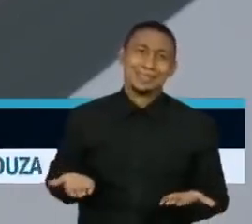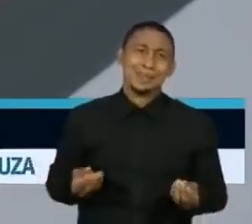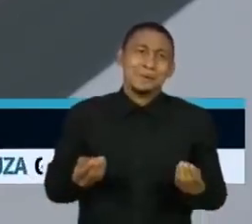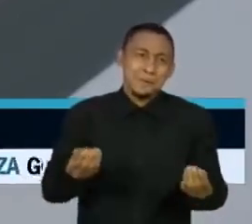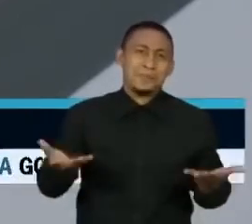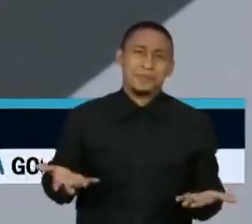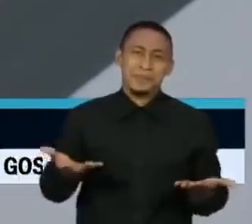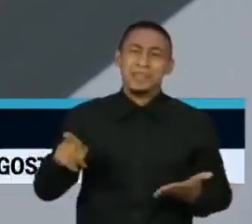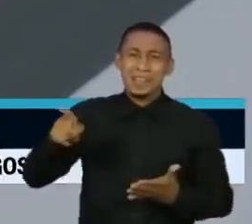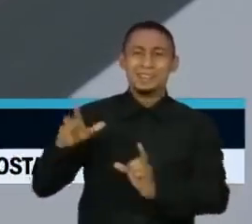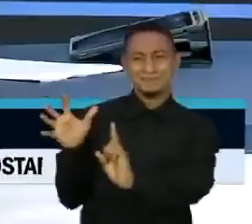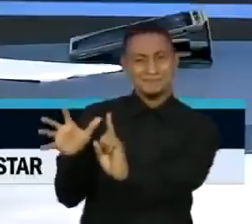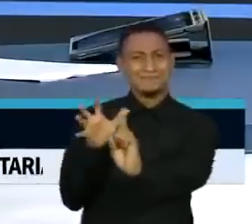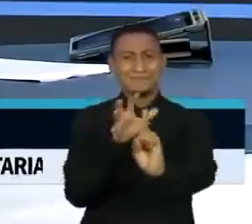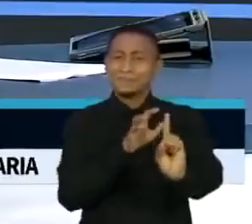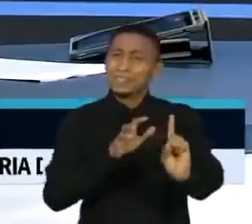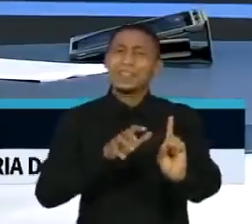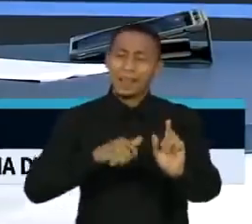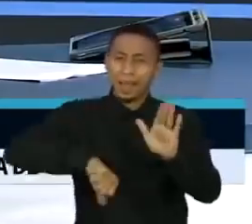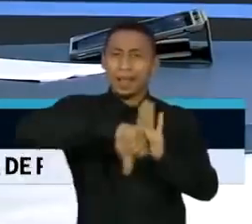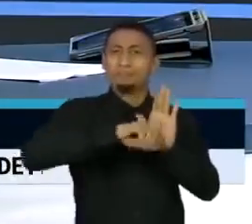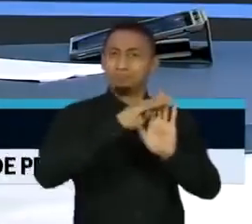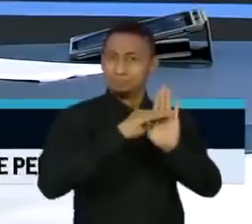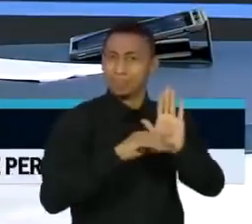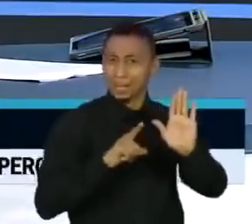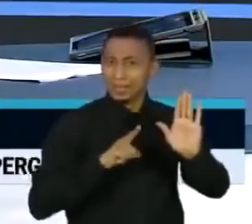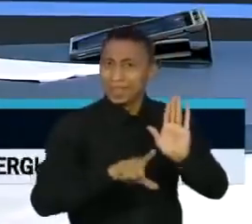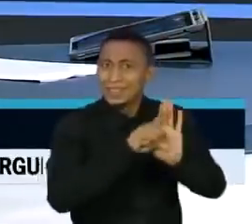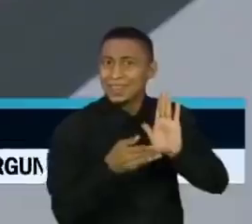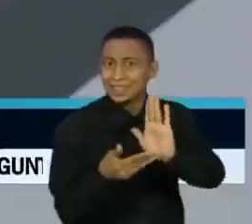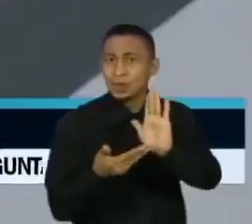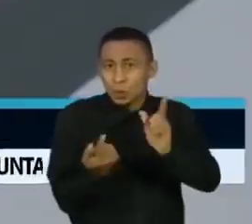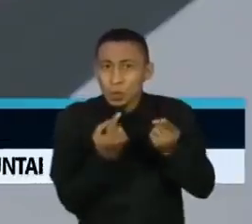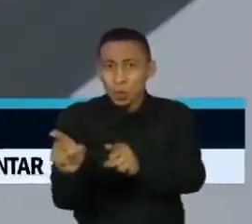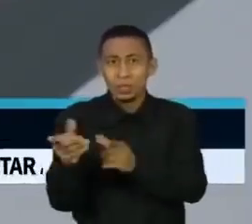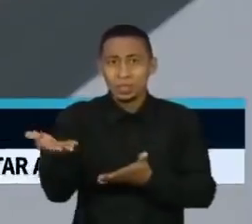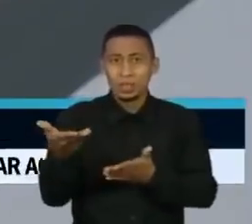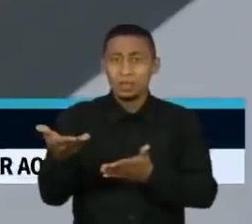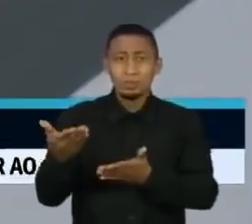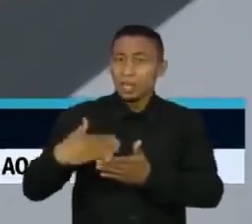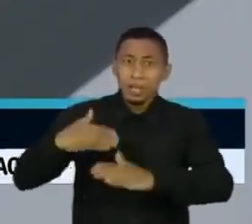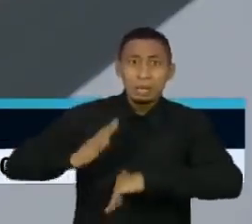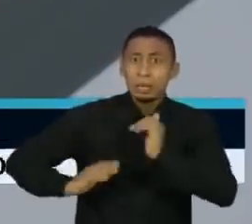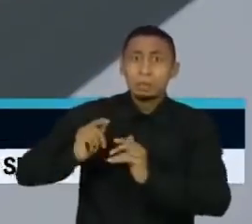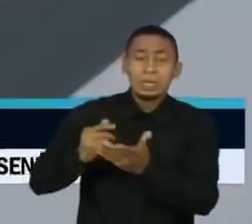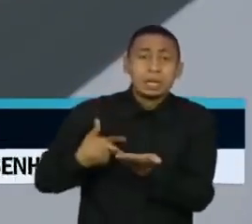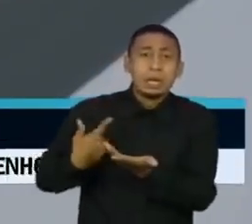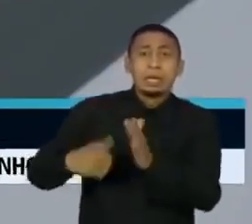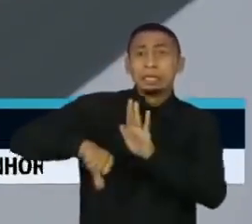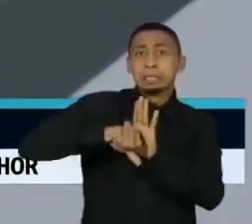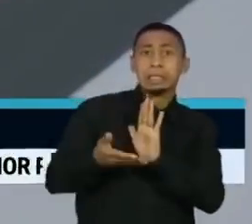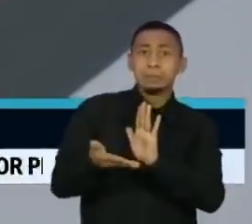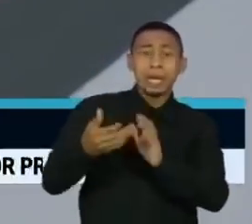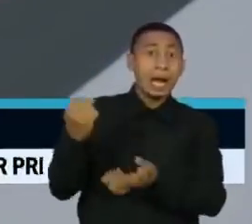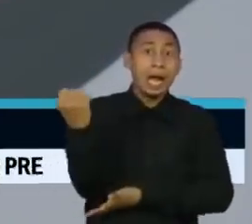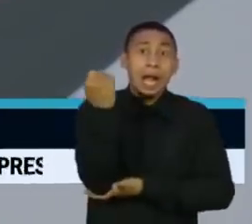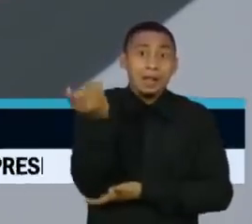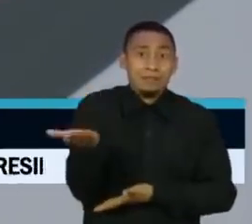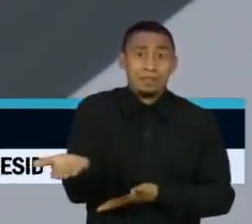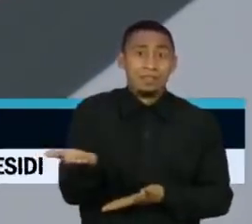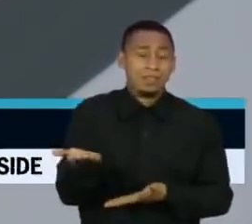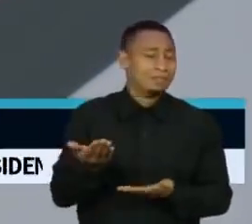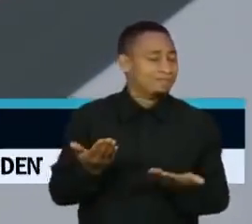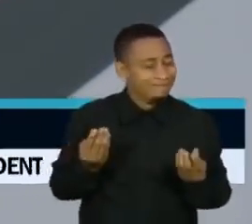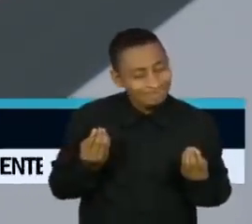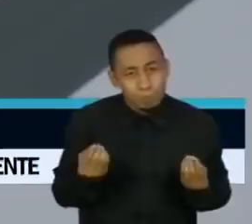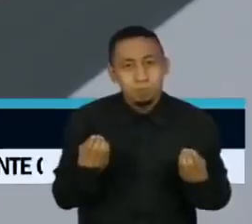ele trafega ali pelo Código Penal e leis esparsas, praticando diversas incitações a crimes gravíssimos, né? Então, não há